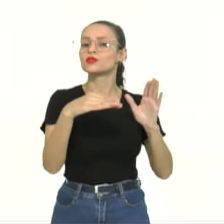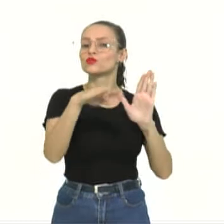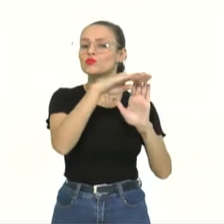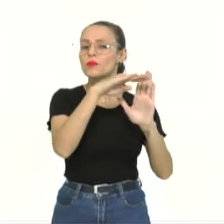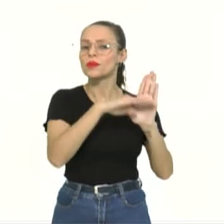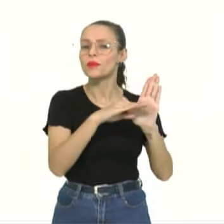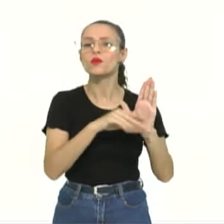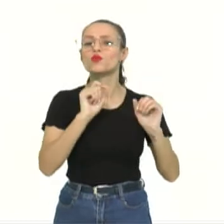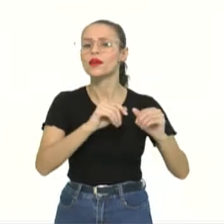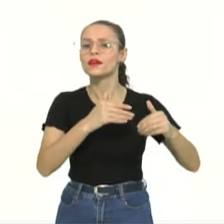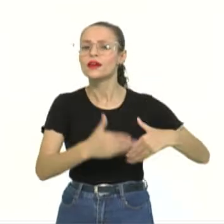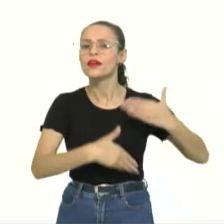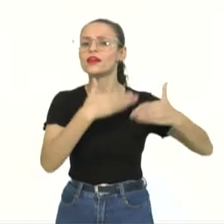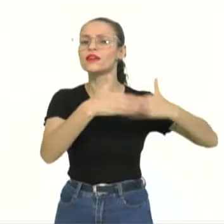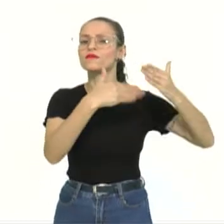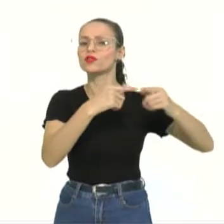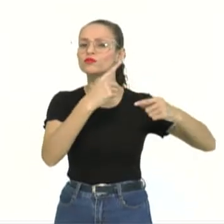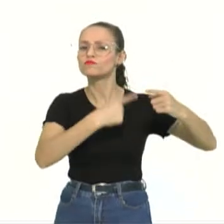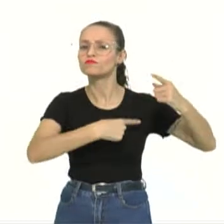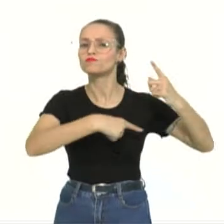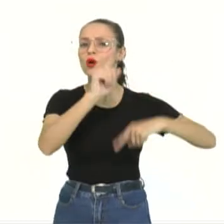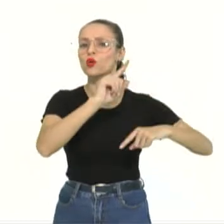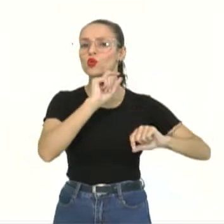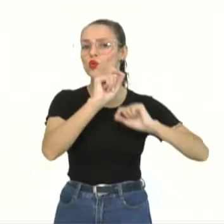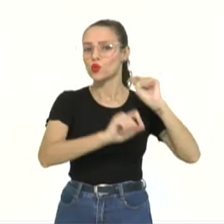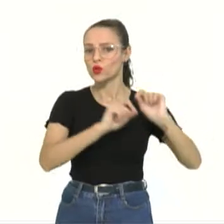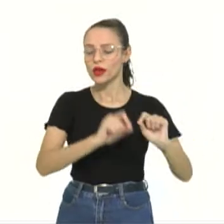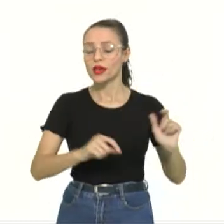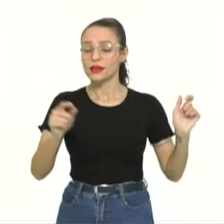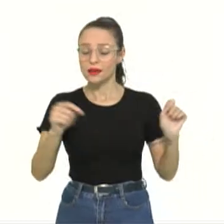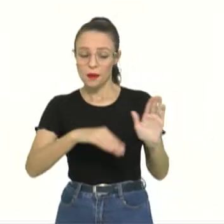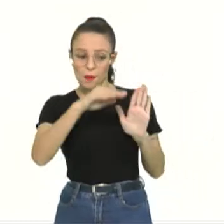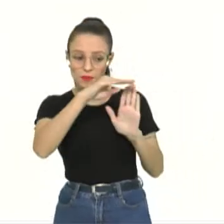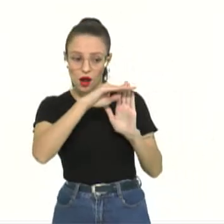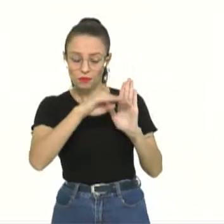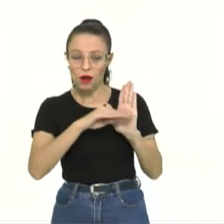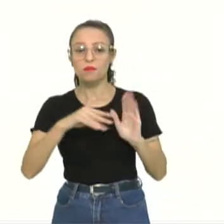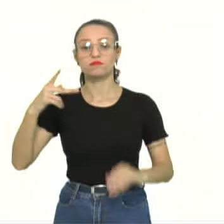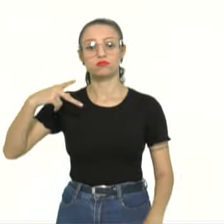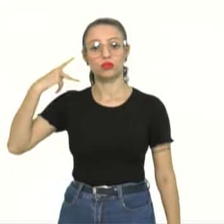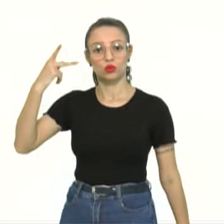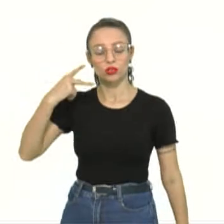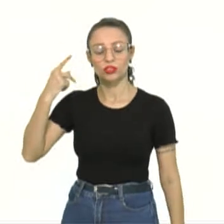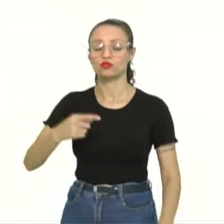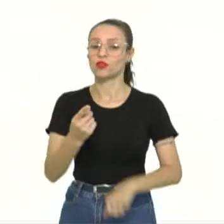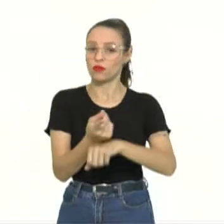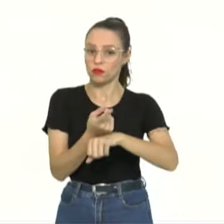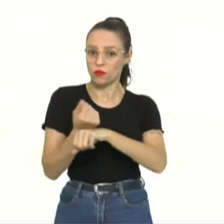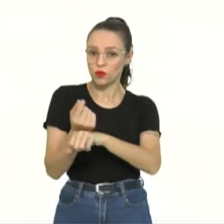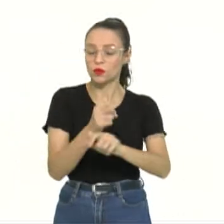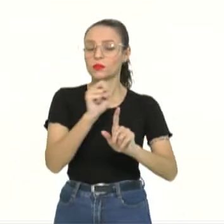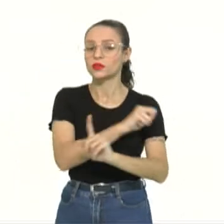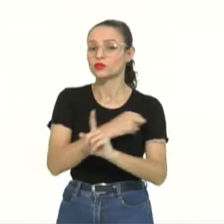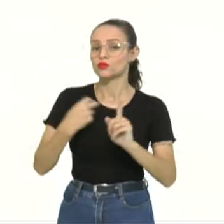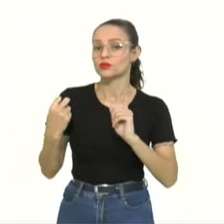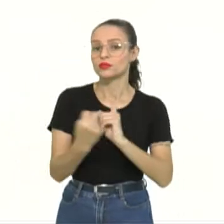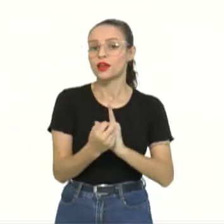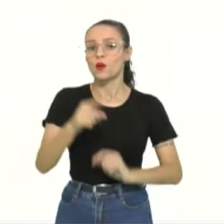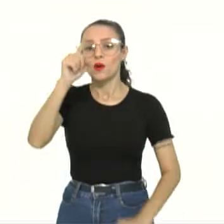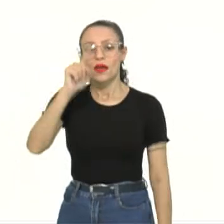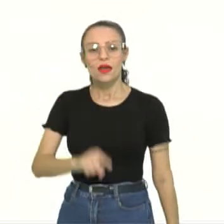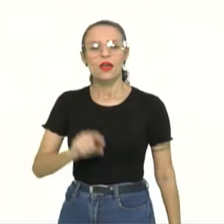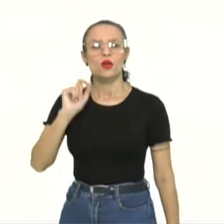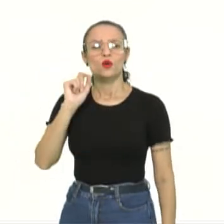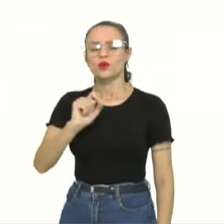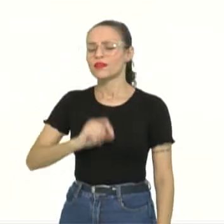evolução segundo o qual medidas políticas econômicas e sociais são consideradas